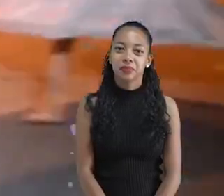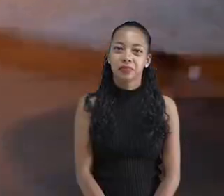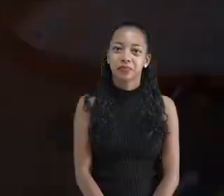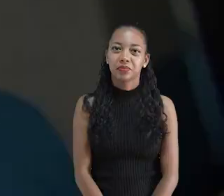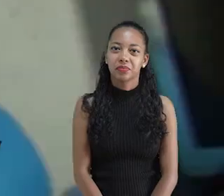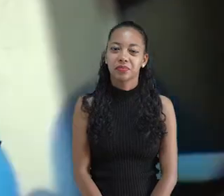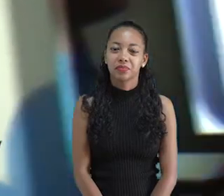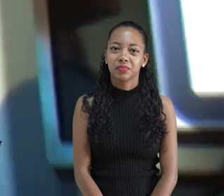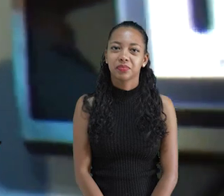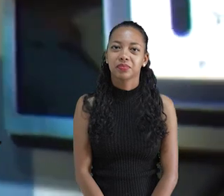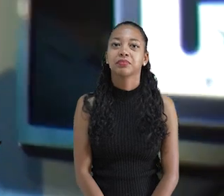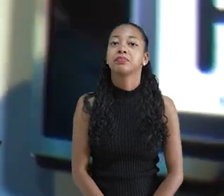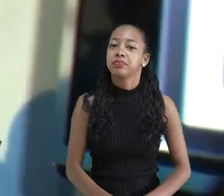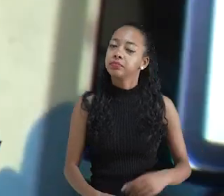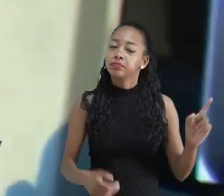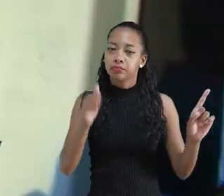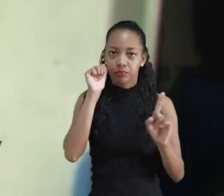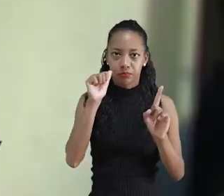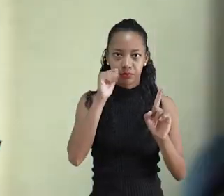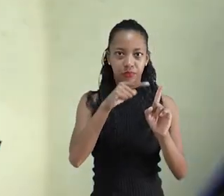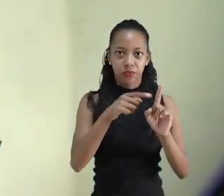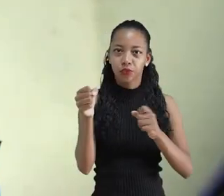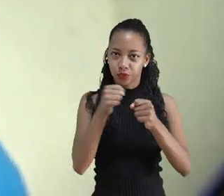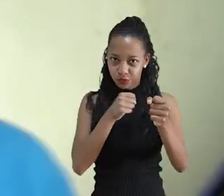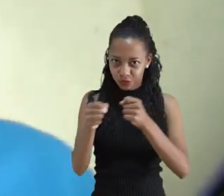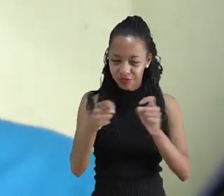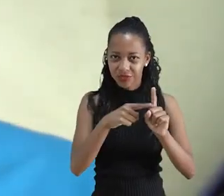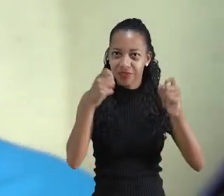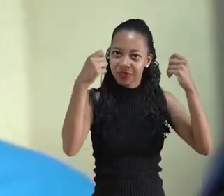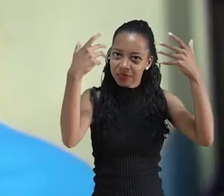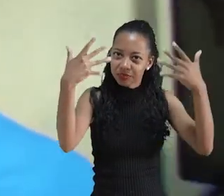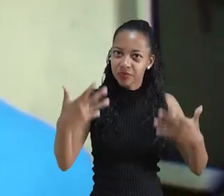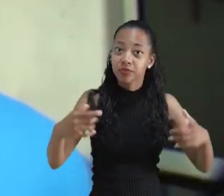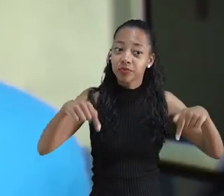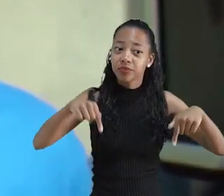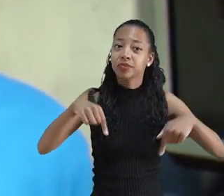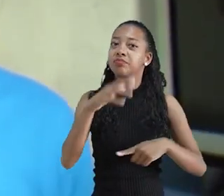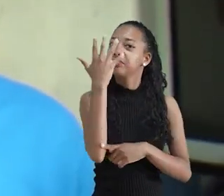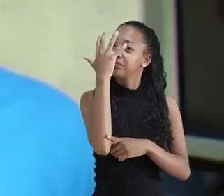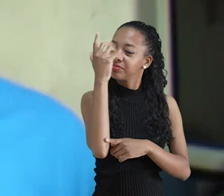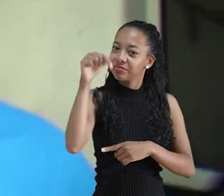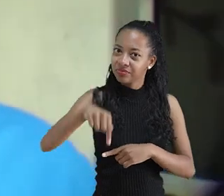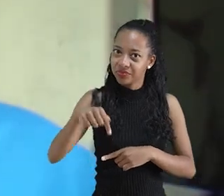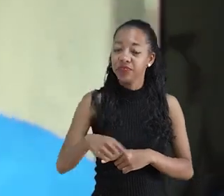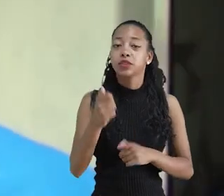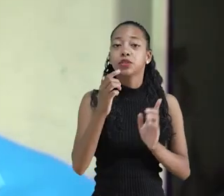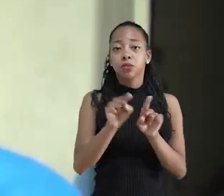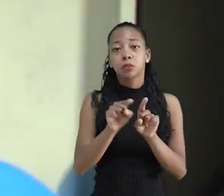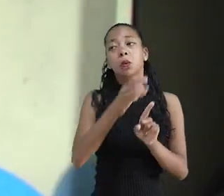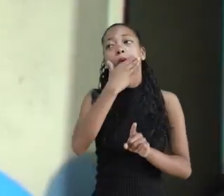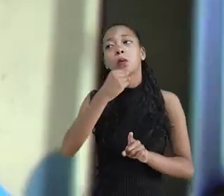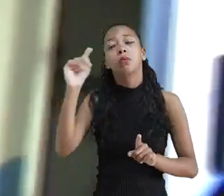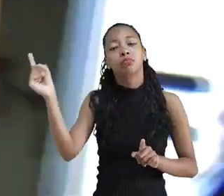parte após a bela matéria da nossa repórter fra rosas da terrap nós vamos conhecer agora um carnaval diferente o nosso repórter Tyson foi